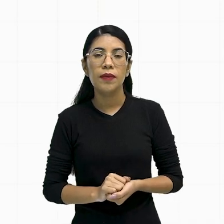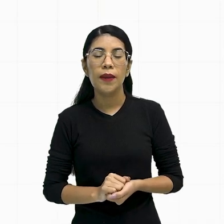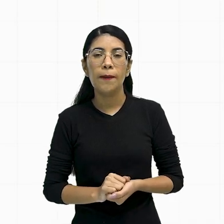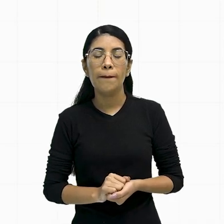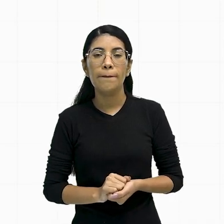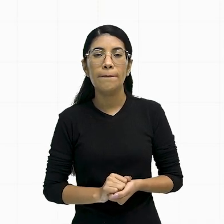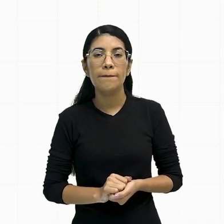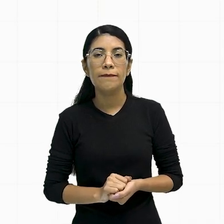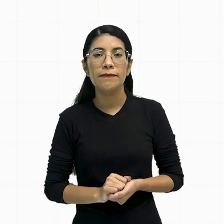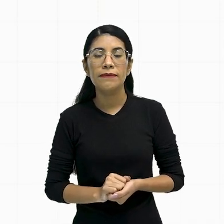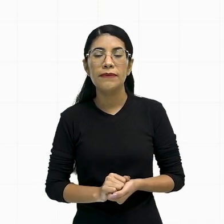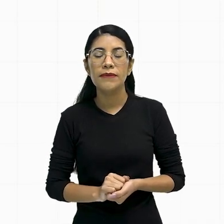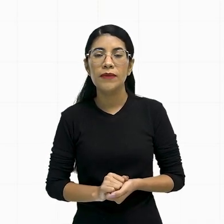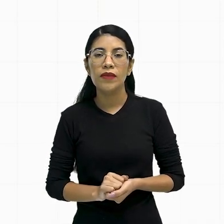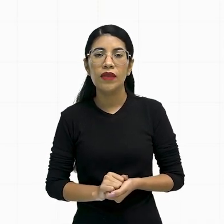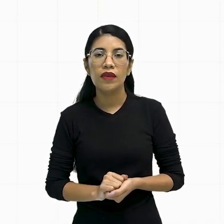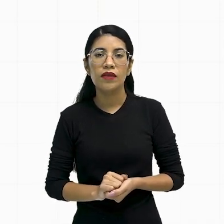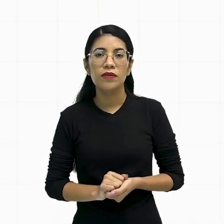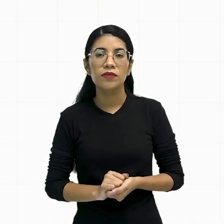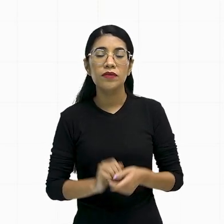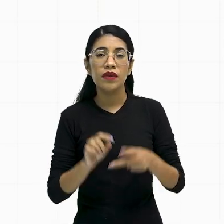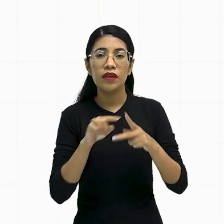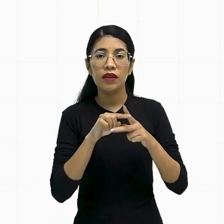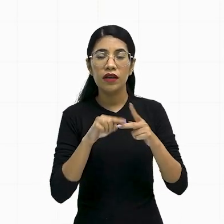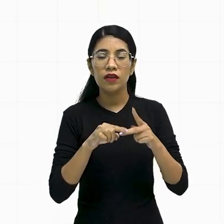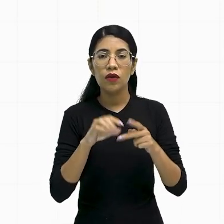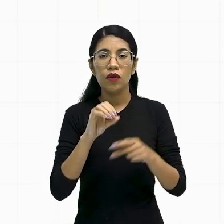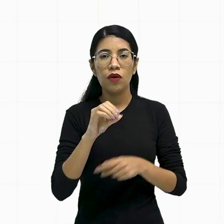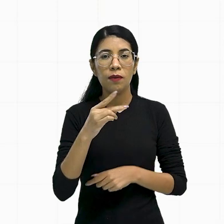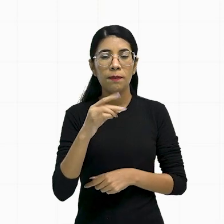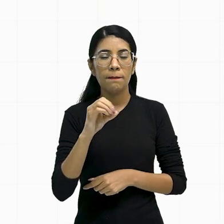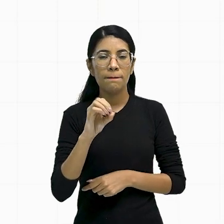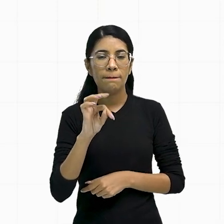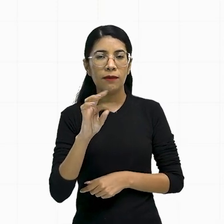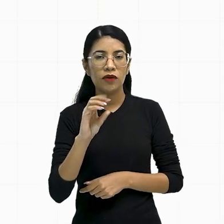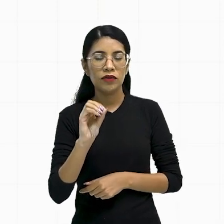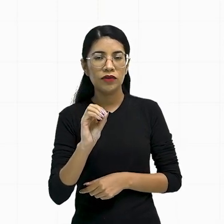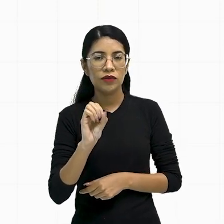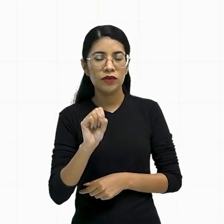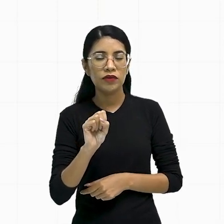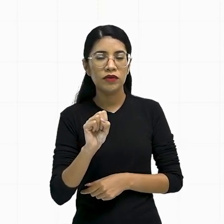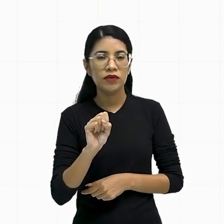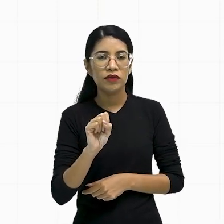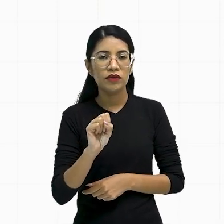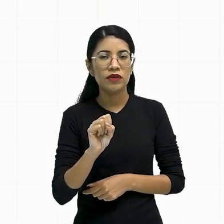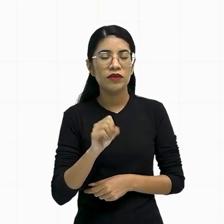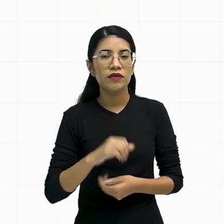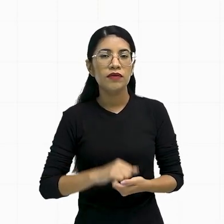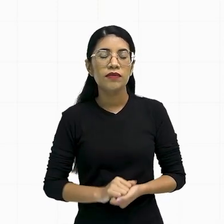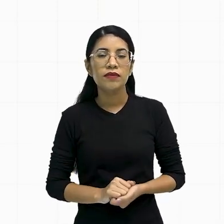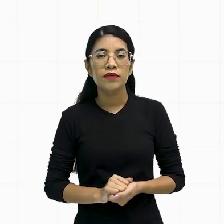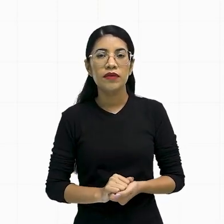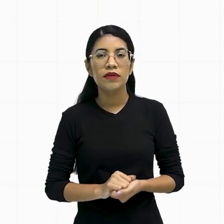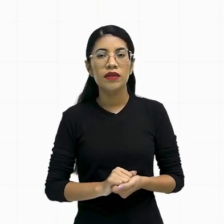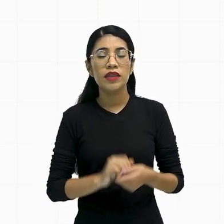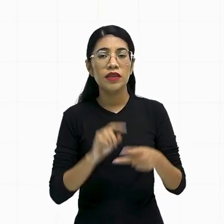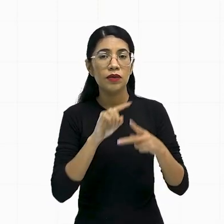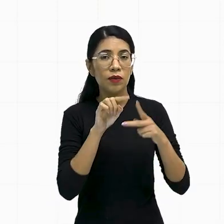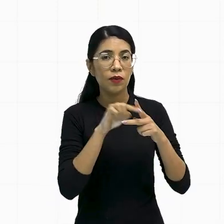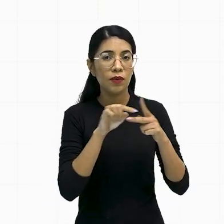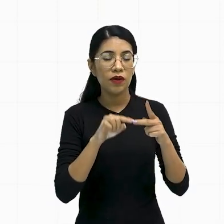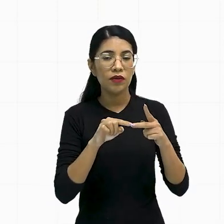de ângulos, né, opostos pelo vértice, tá? Quando os ângulos